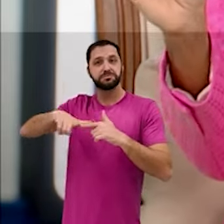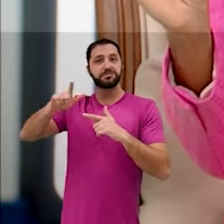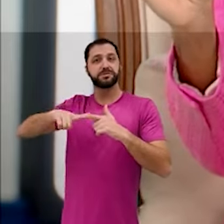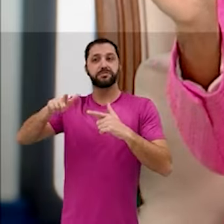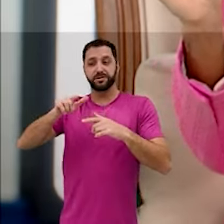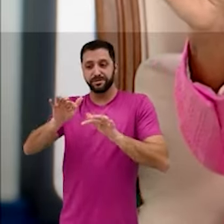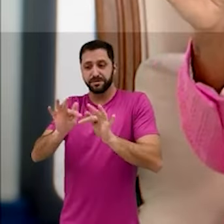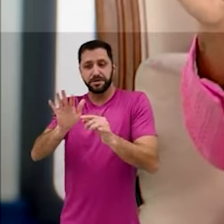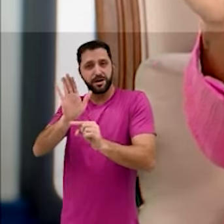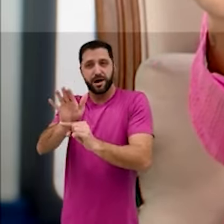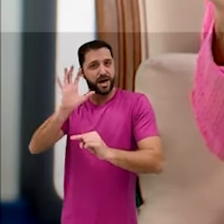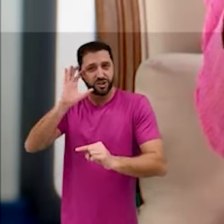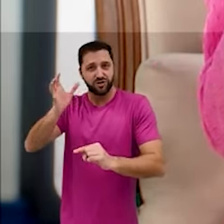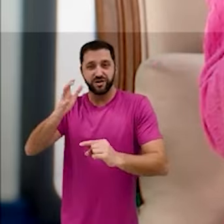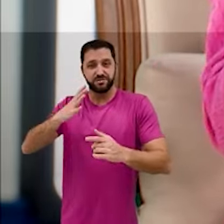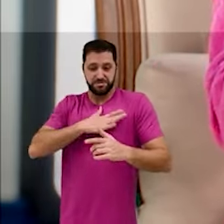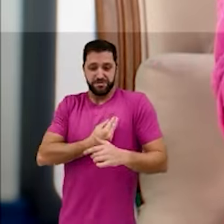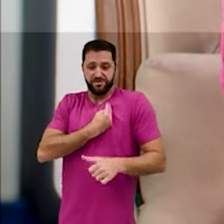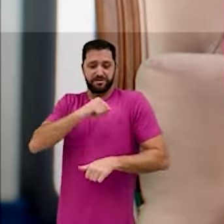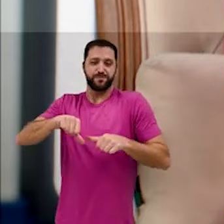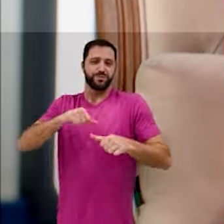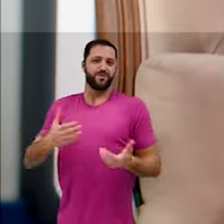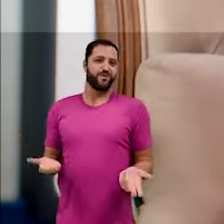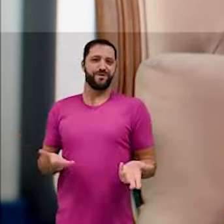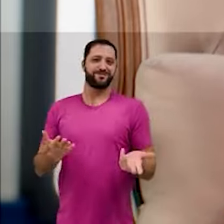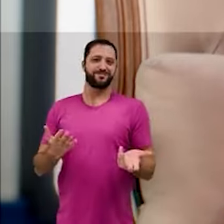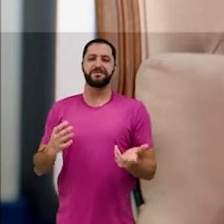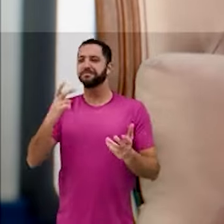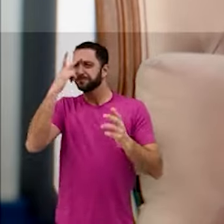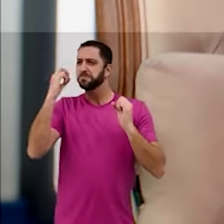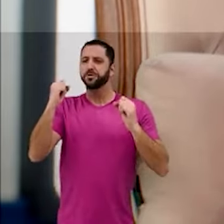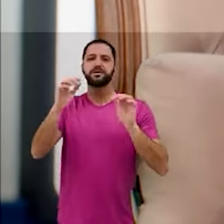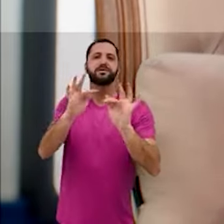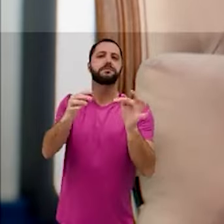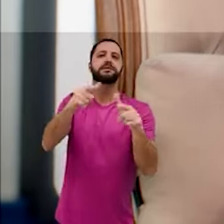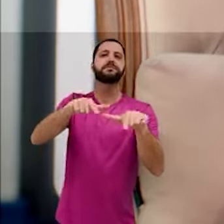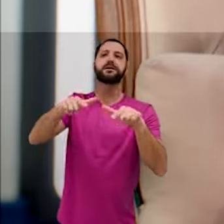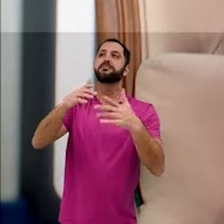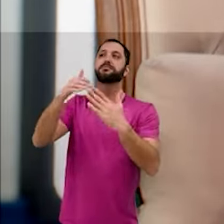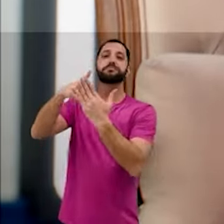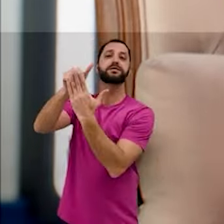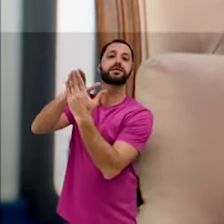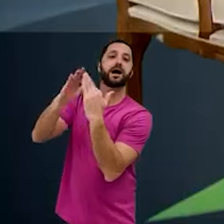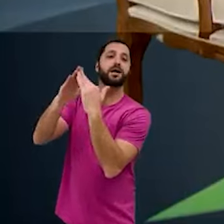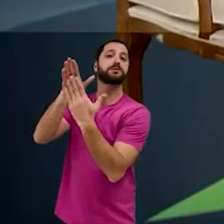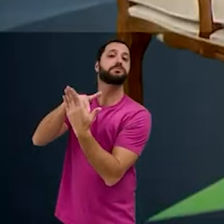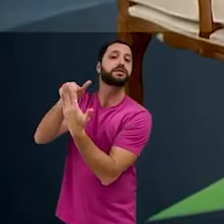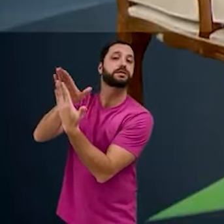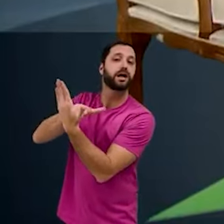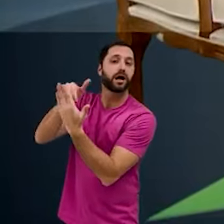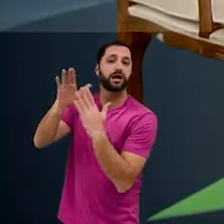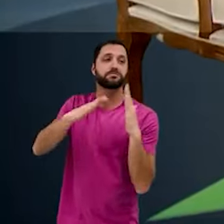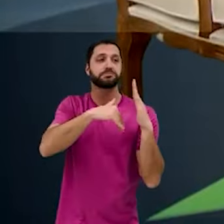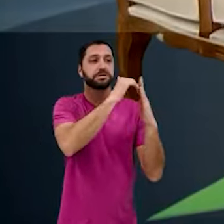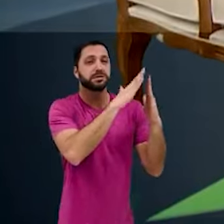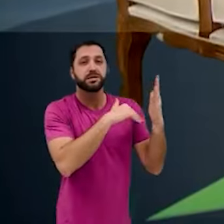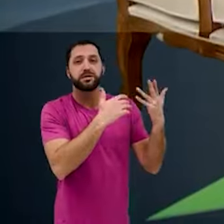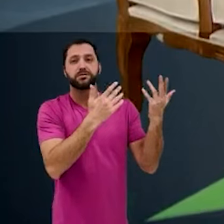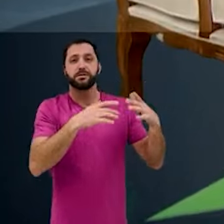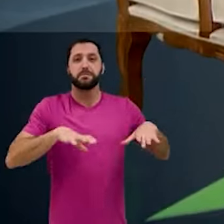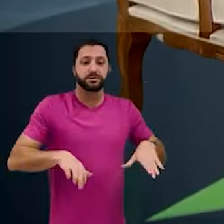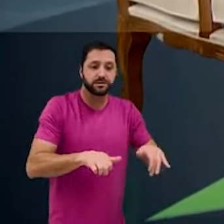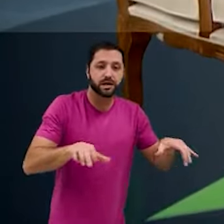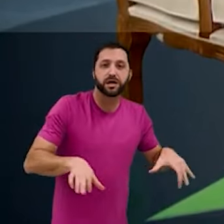problema. Quantas pessoas não vão resolver problema pintando uma casa que se torna um empresário, fazendo uma